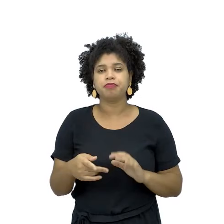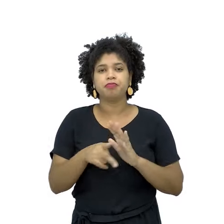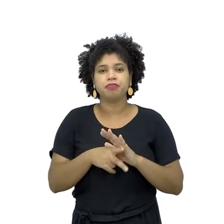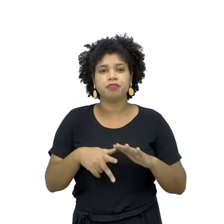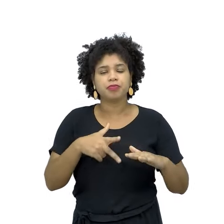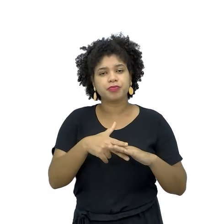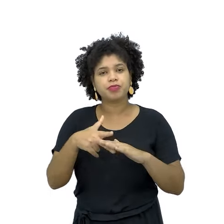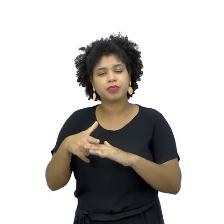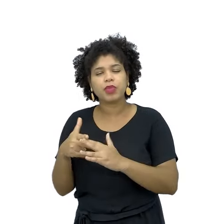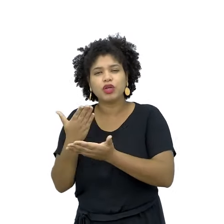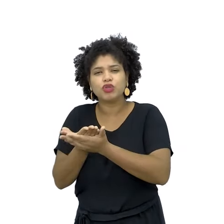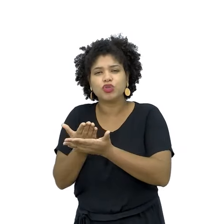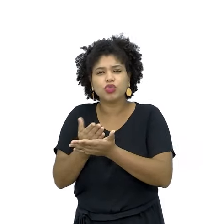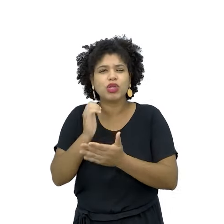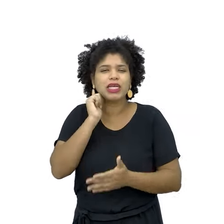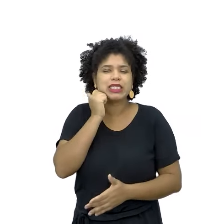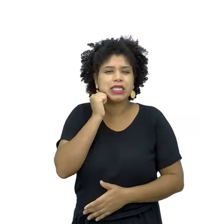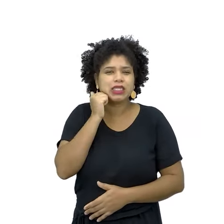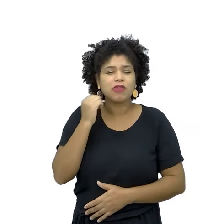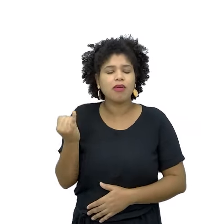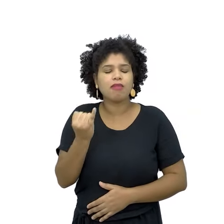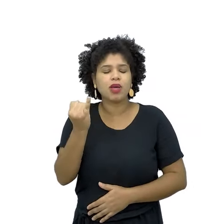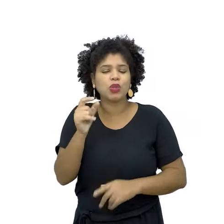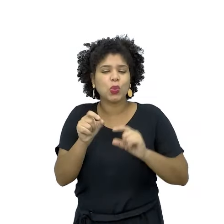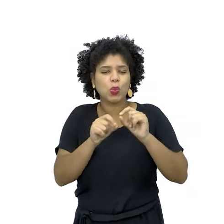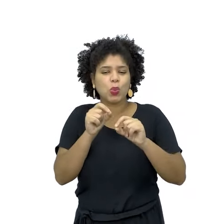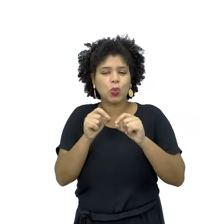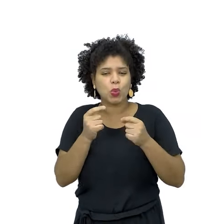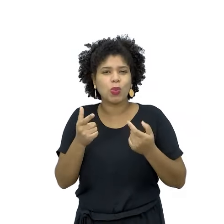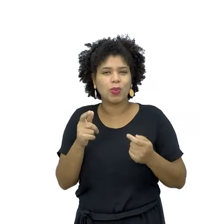estudos científicos, como é importante, né?